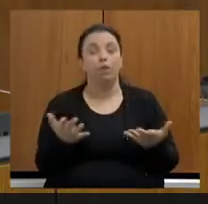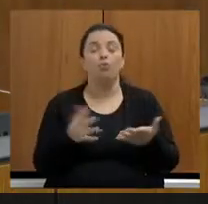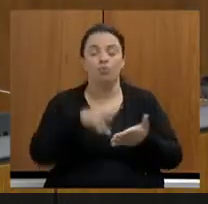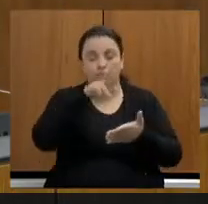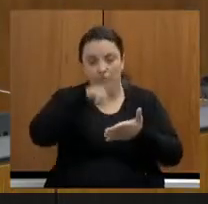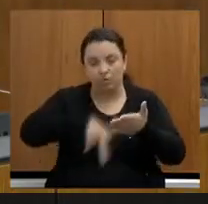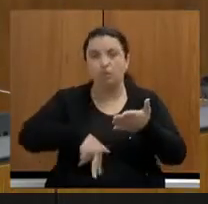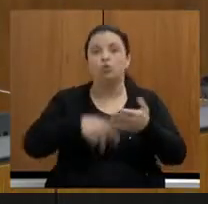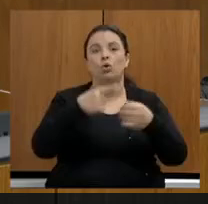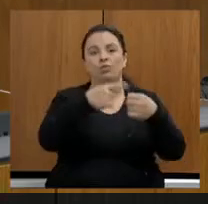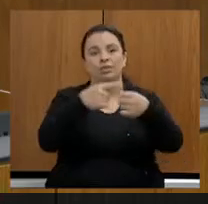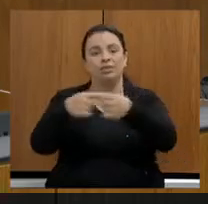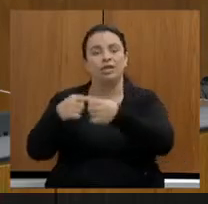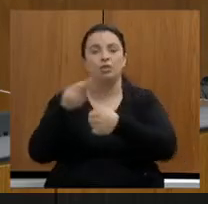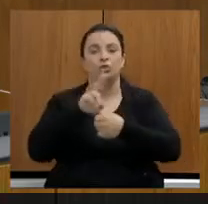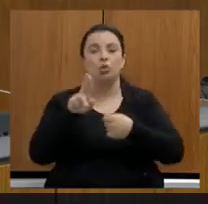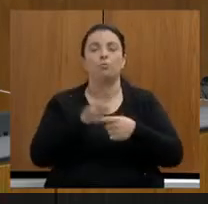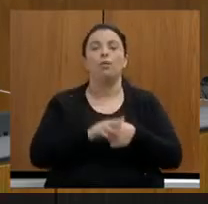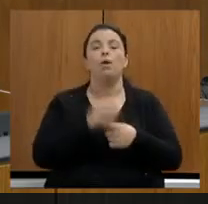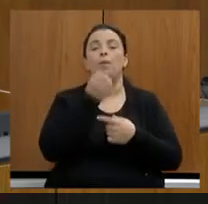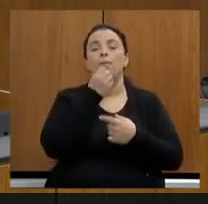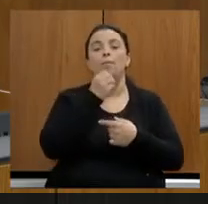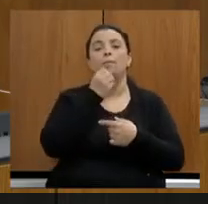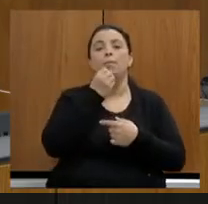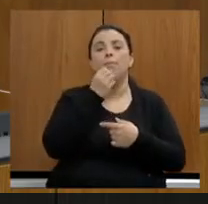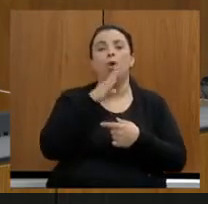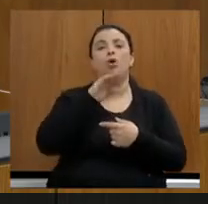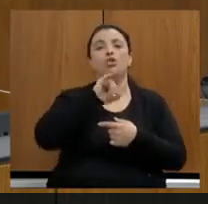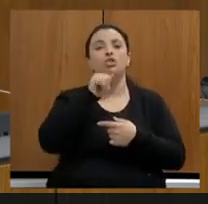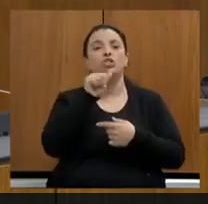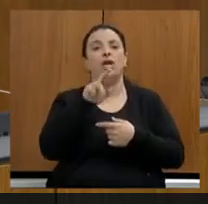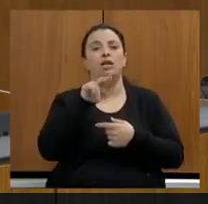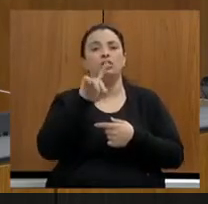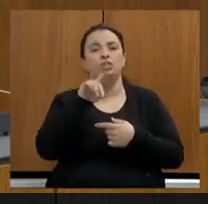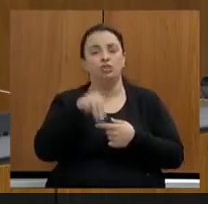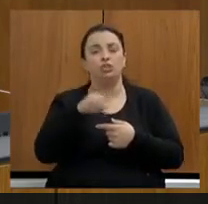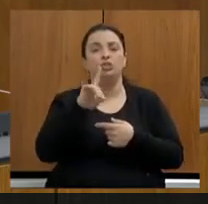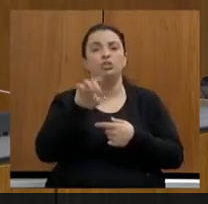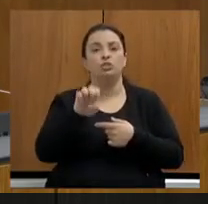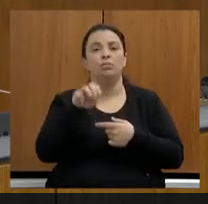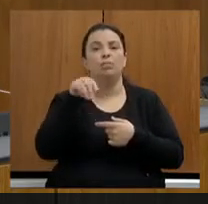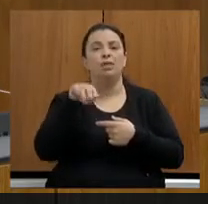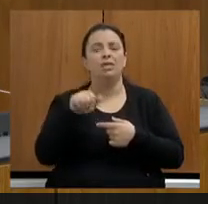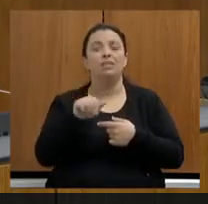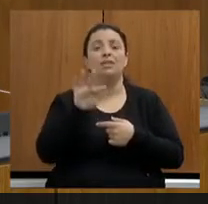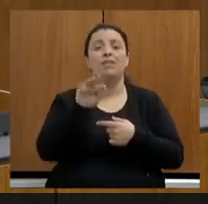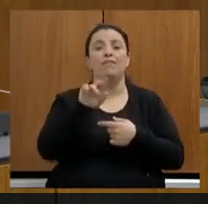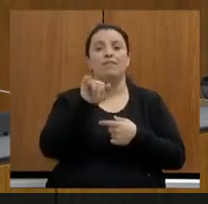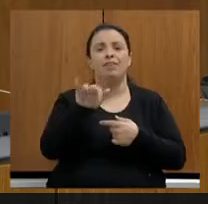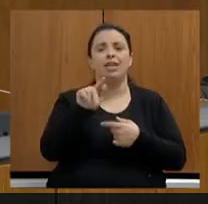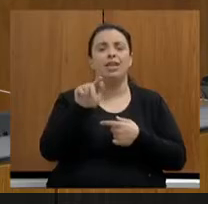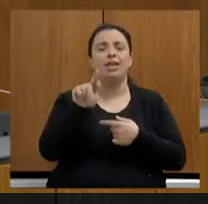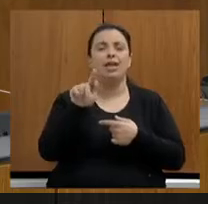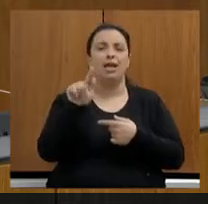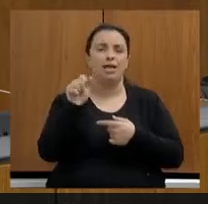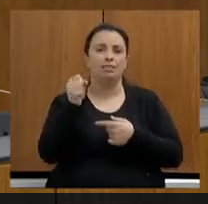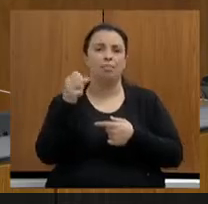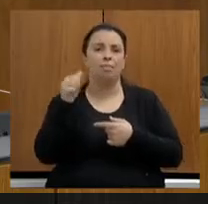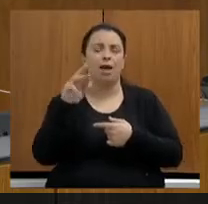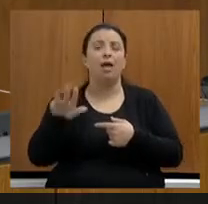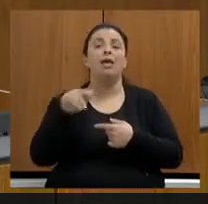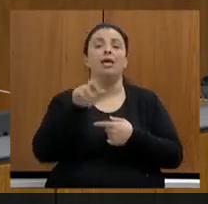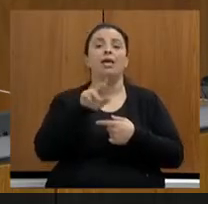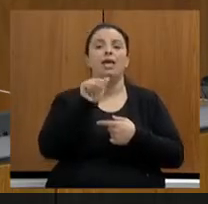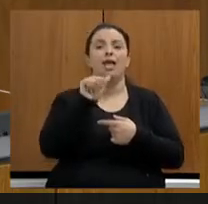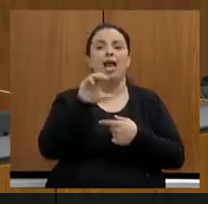dos dez municípios Bom Jardim de Minas Frei Gaspar Riacho dos Machados Padre Pedro Padre